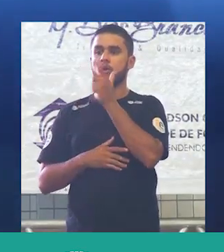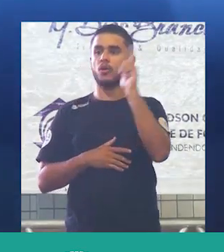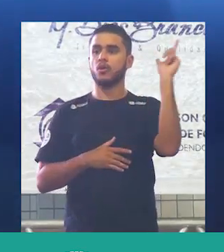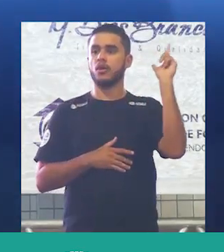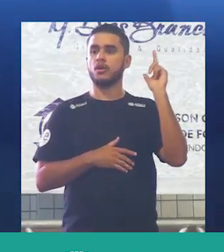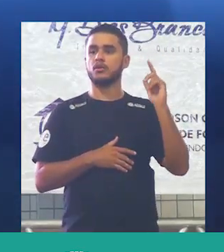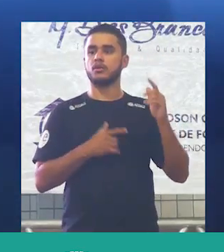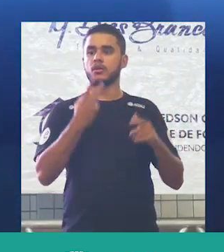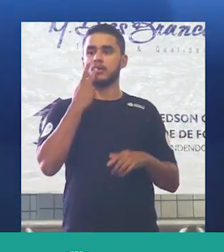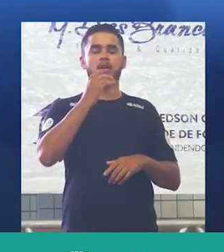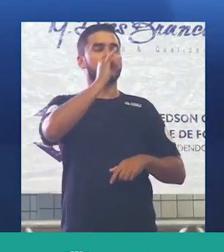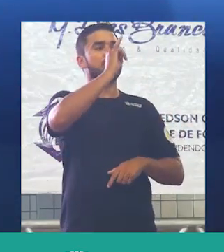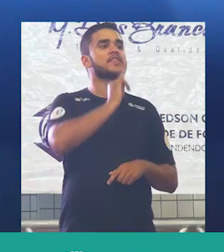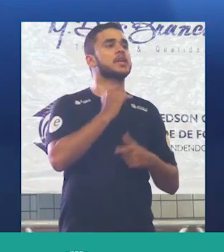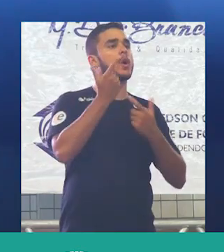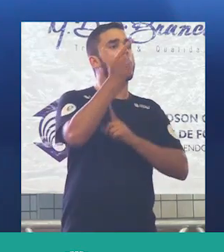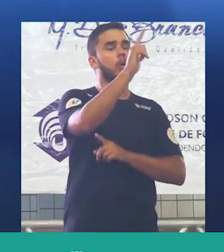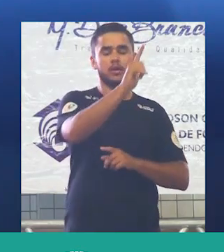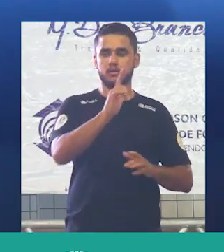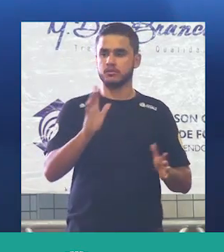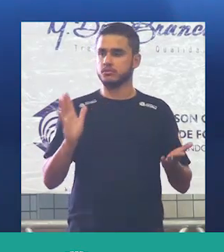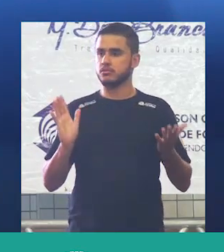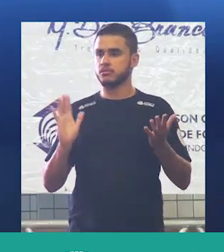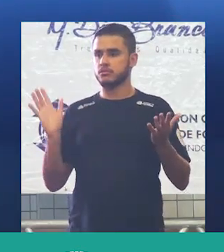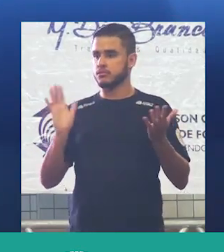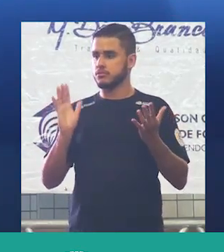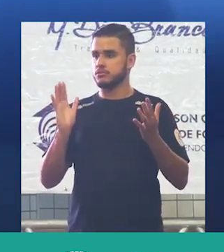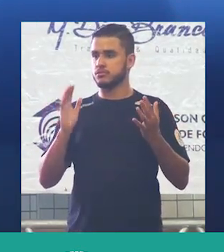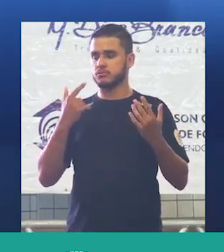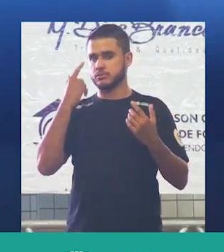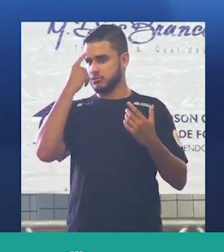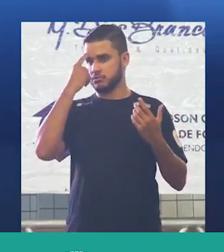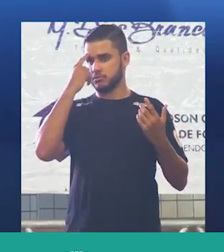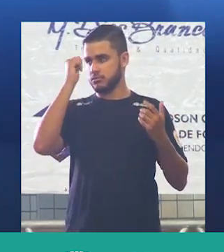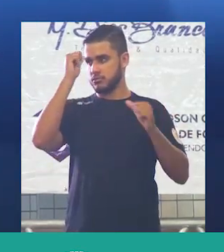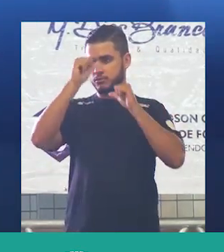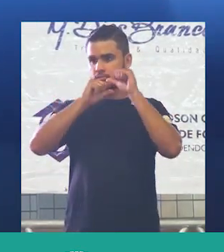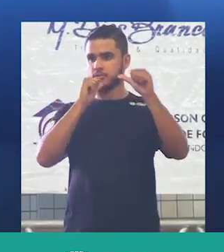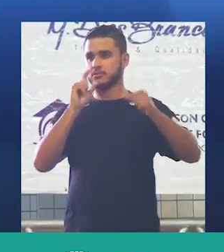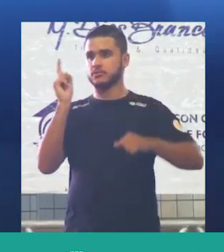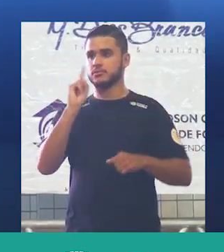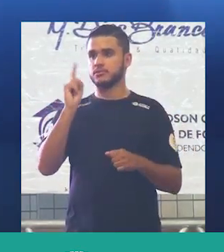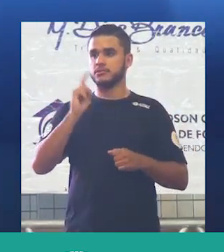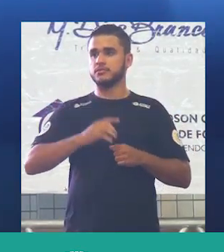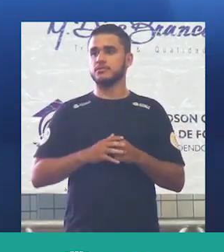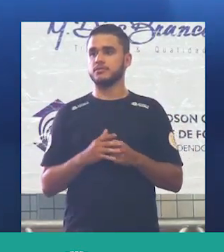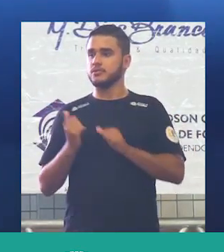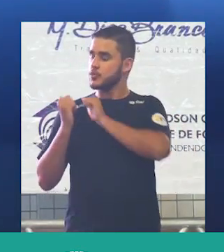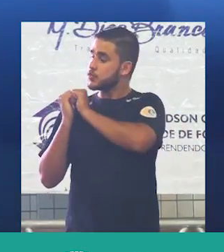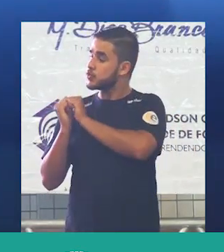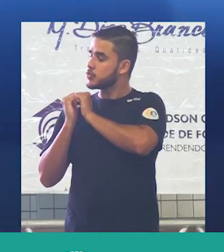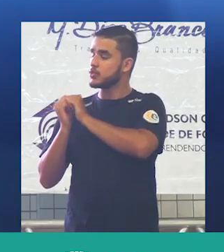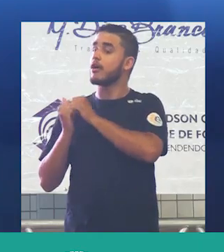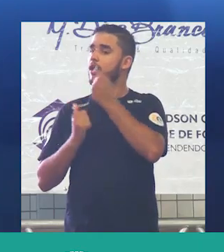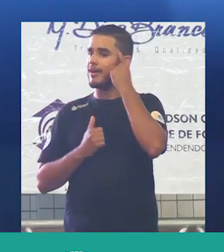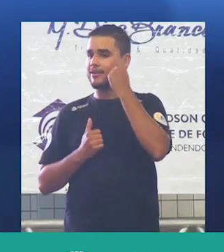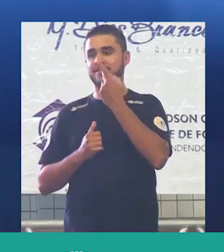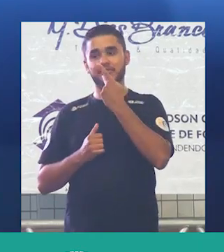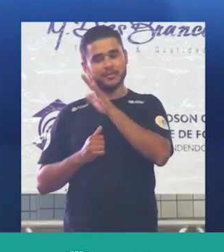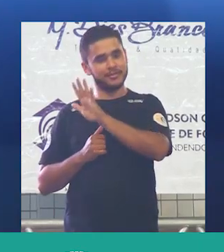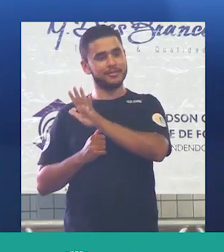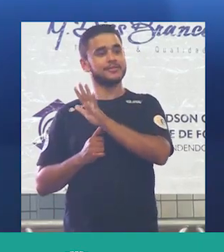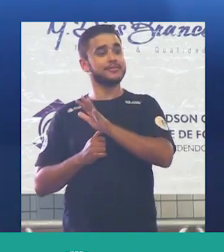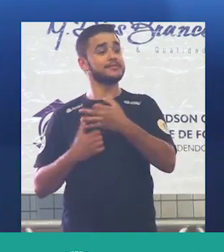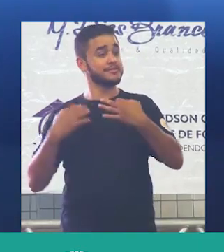doida aventura de uma doida qualquer? Nem pensar, ele não é nem doido de dizer que sim. Que apanha. Mas aqui, veja